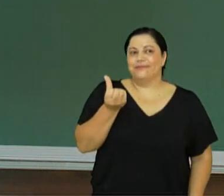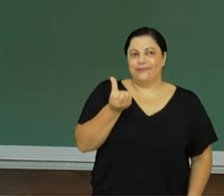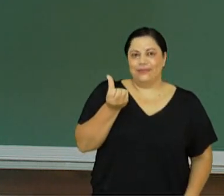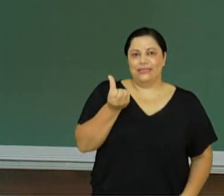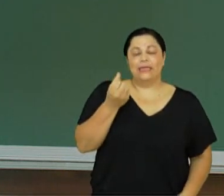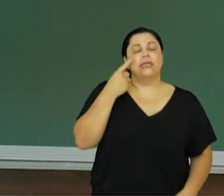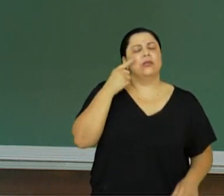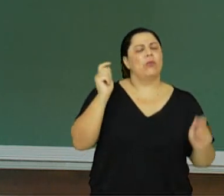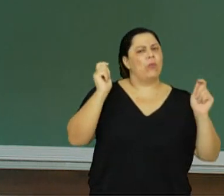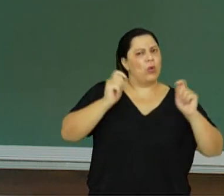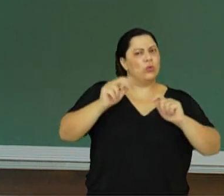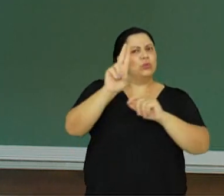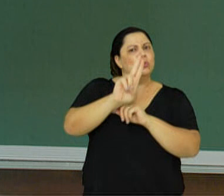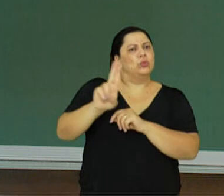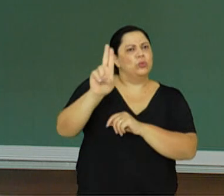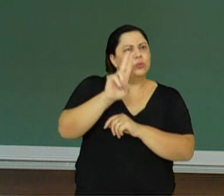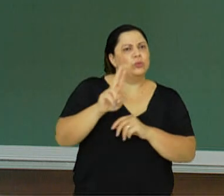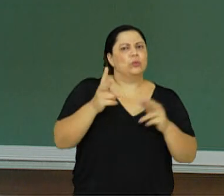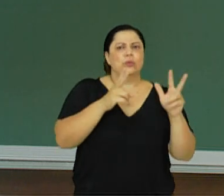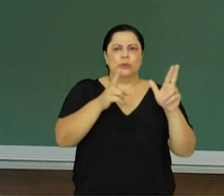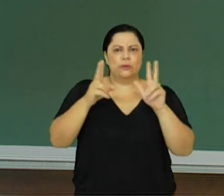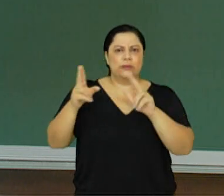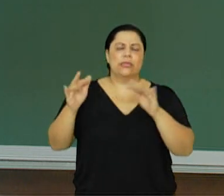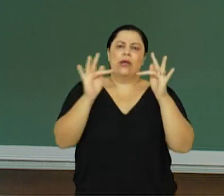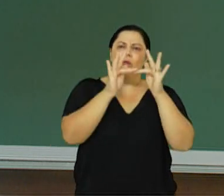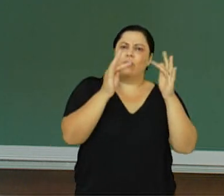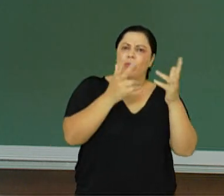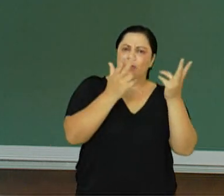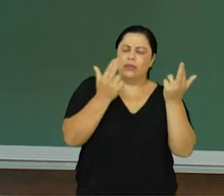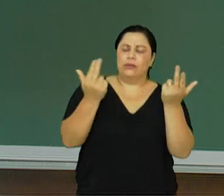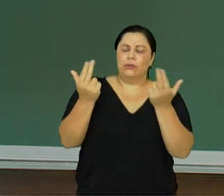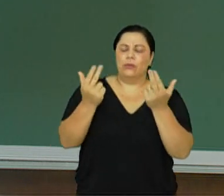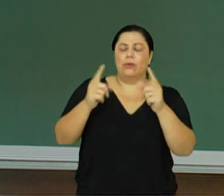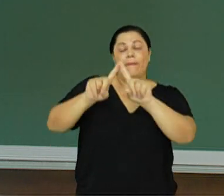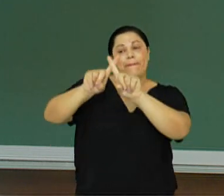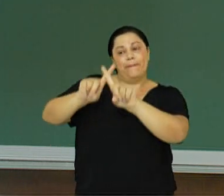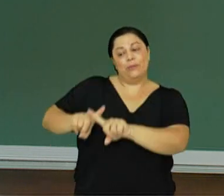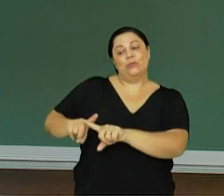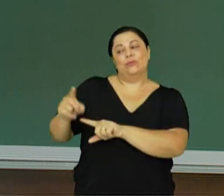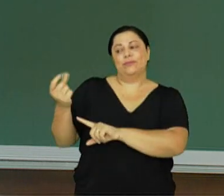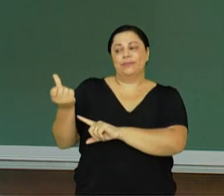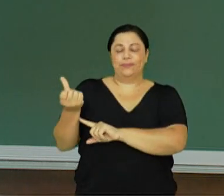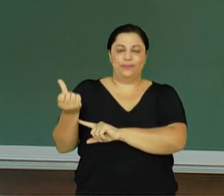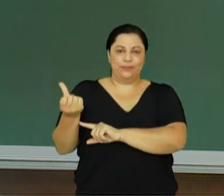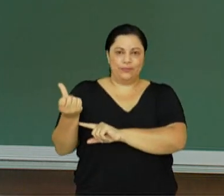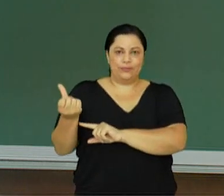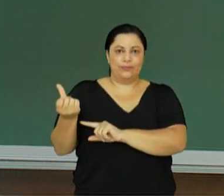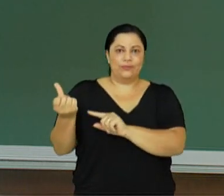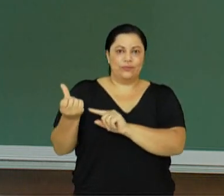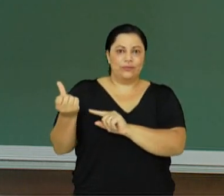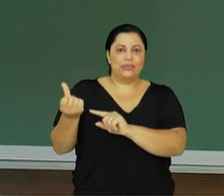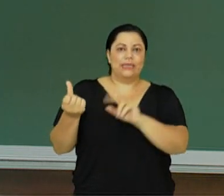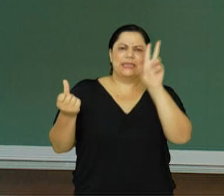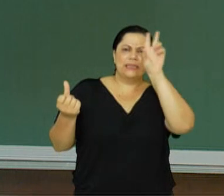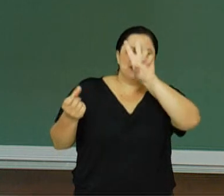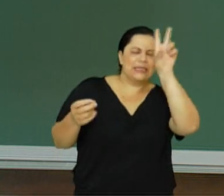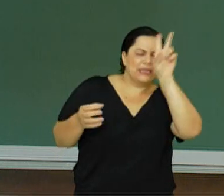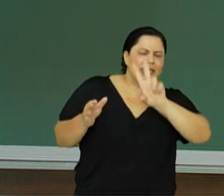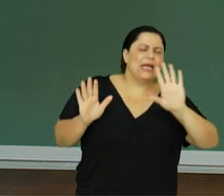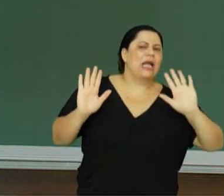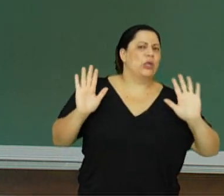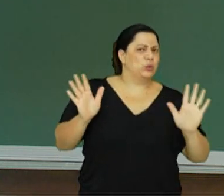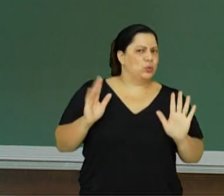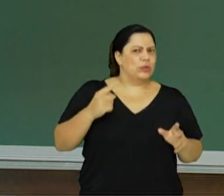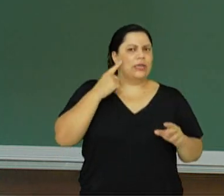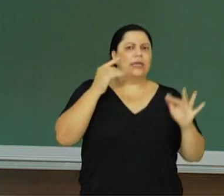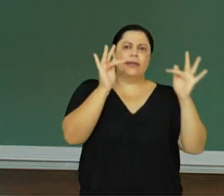equiláteros. Podem usar aquela mesma formulazinha e multiplicar ela por 6 para calcular a base. E quem já lembrar